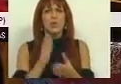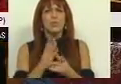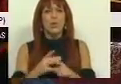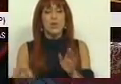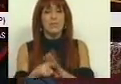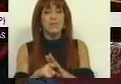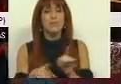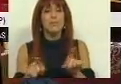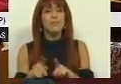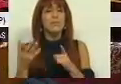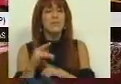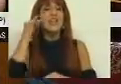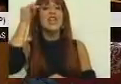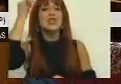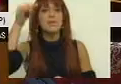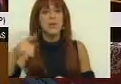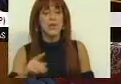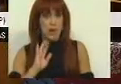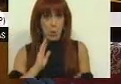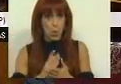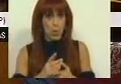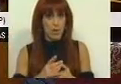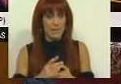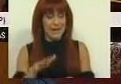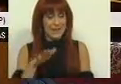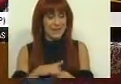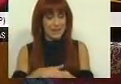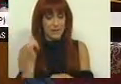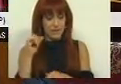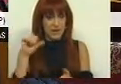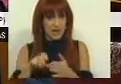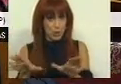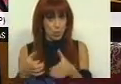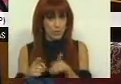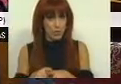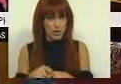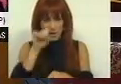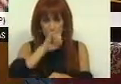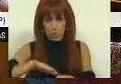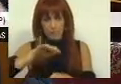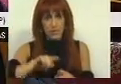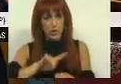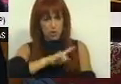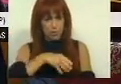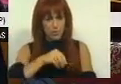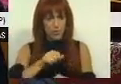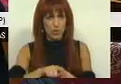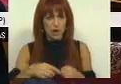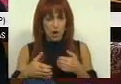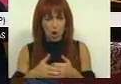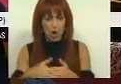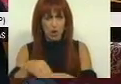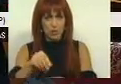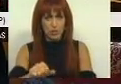legislativo, nomeadamente na especialidade. E na última terça-feira, em 7 Comissão de Ambiente, Poder Local e Oramento do